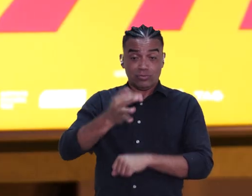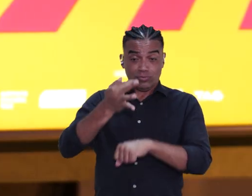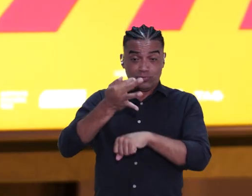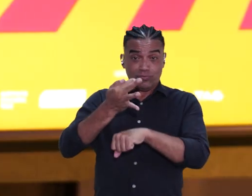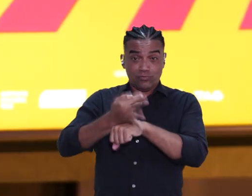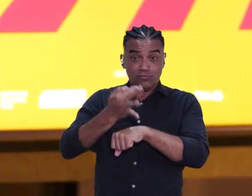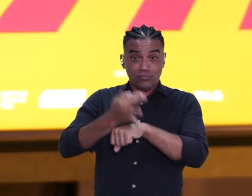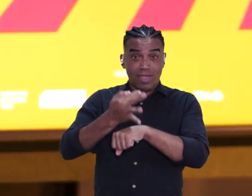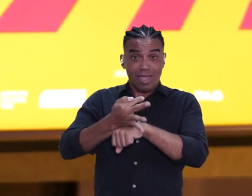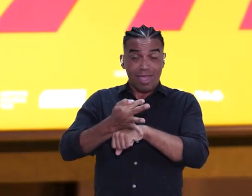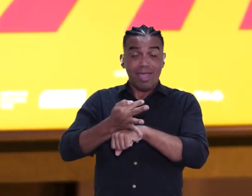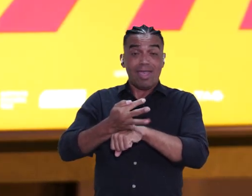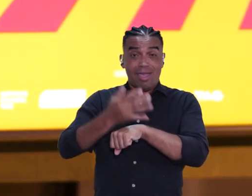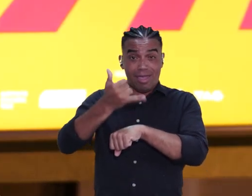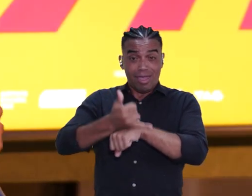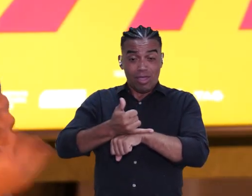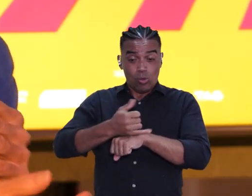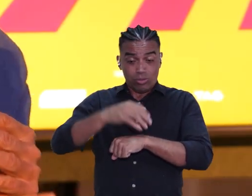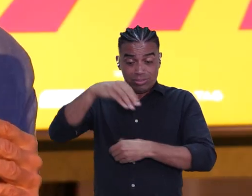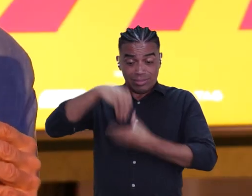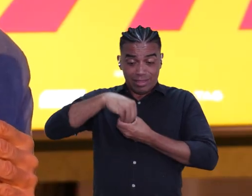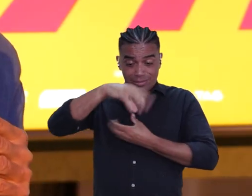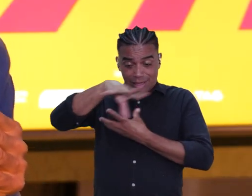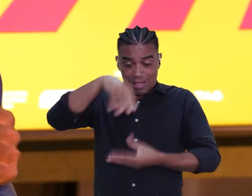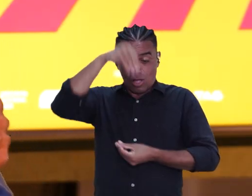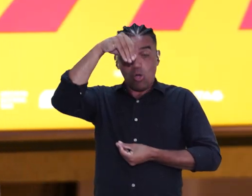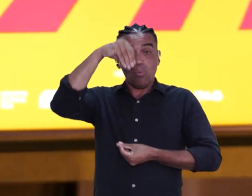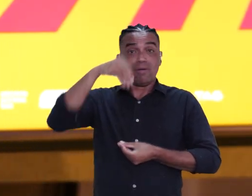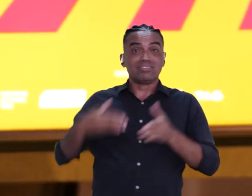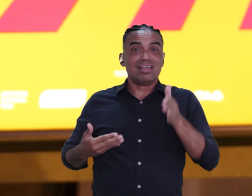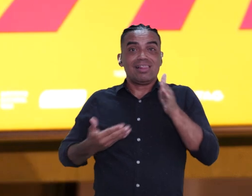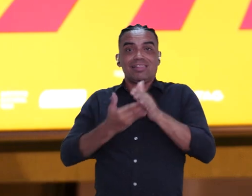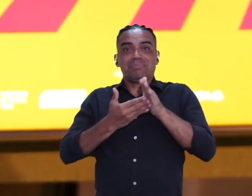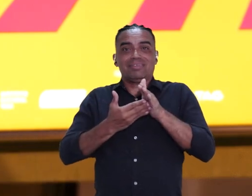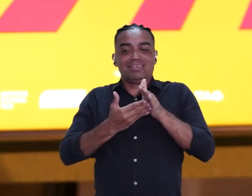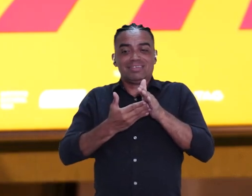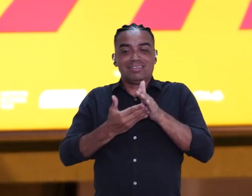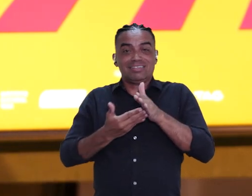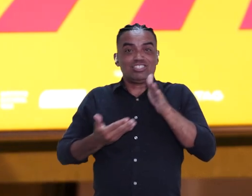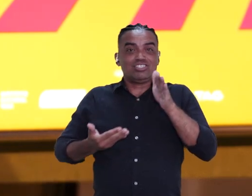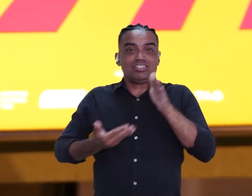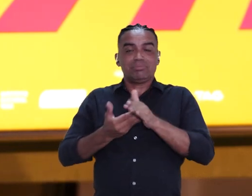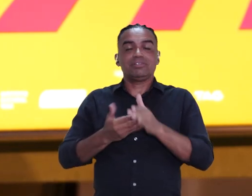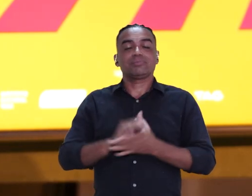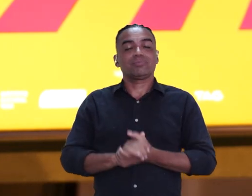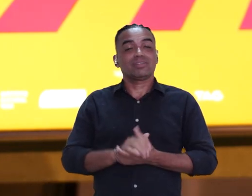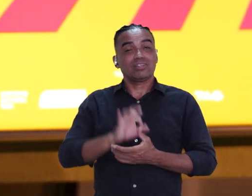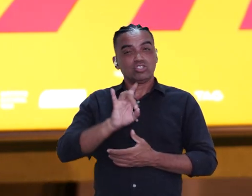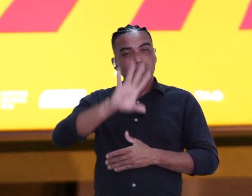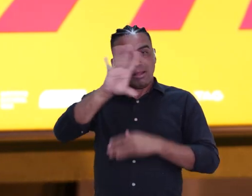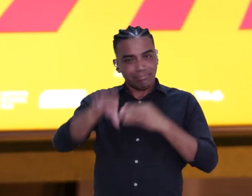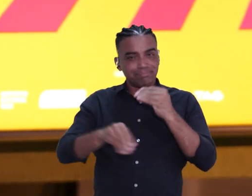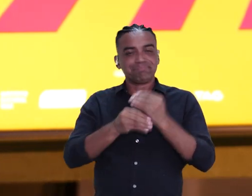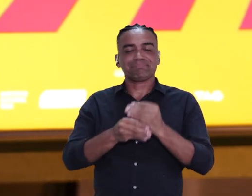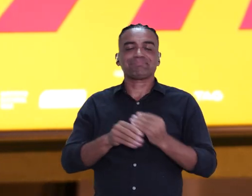significa saber que você está com um limite, não é? E só para completar